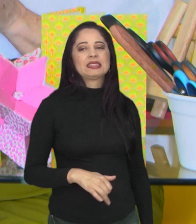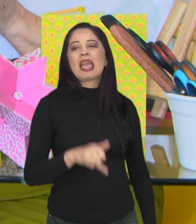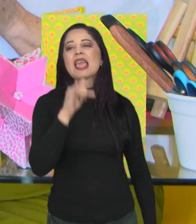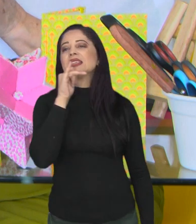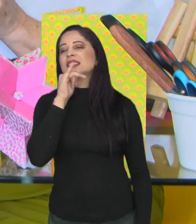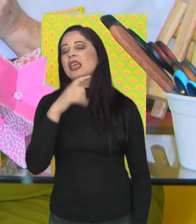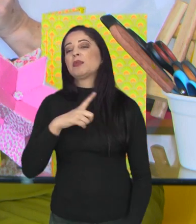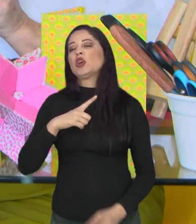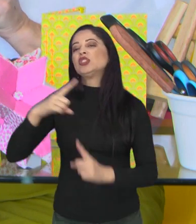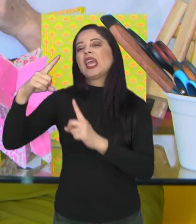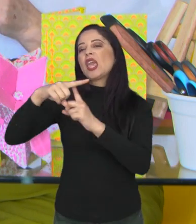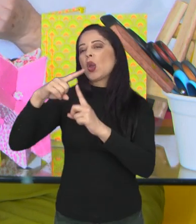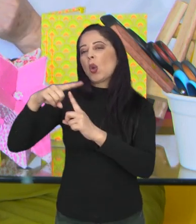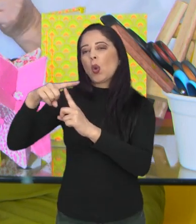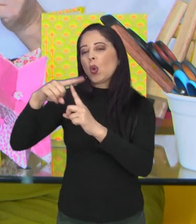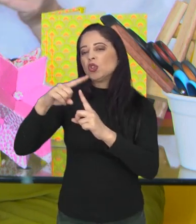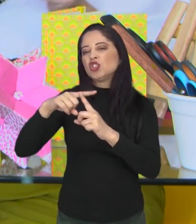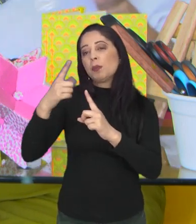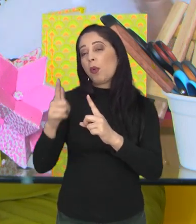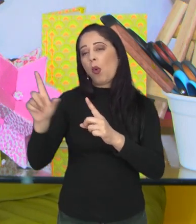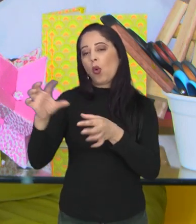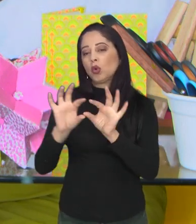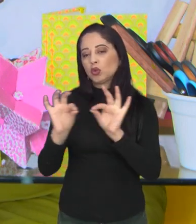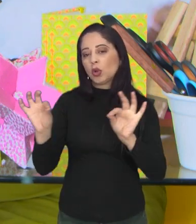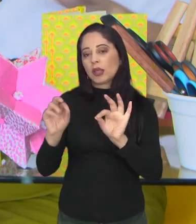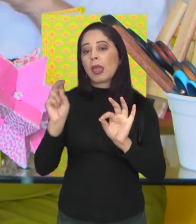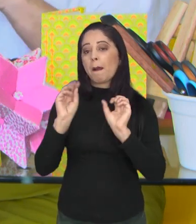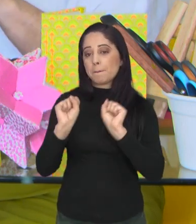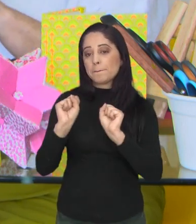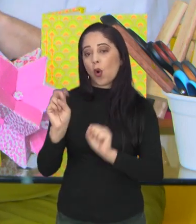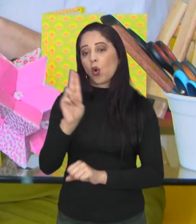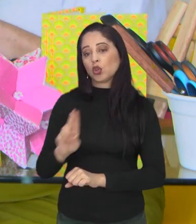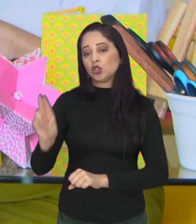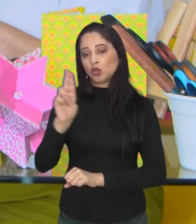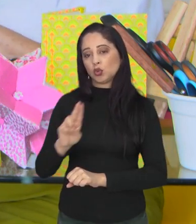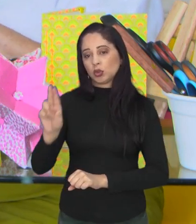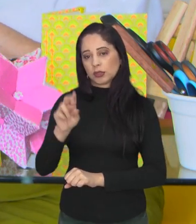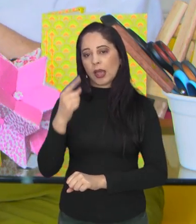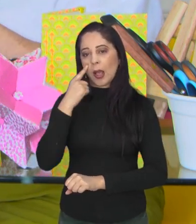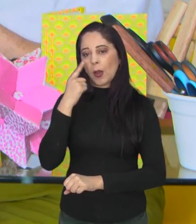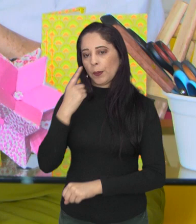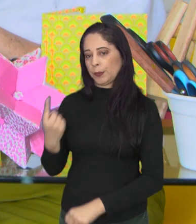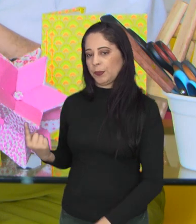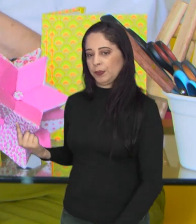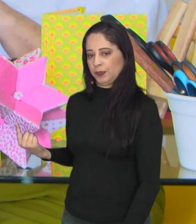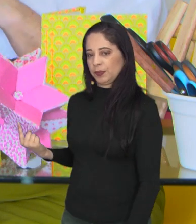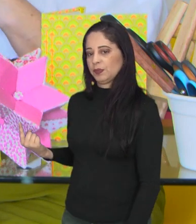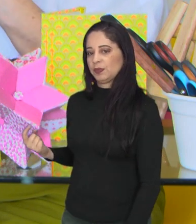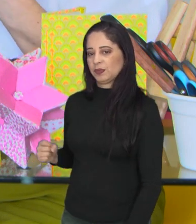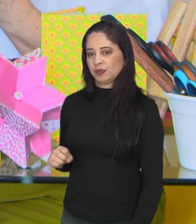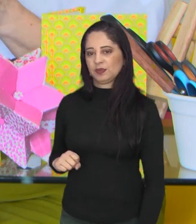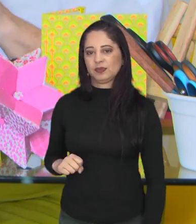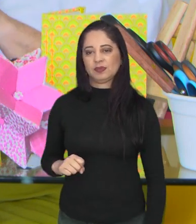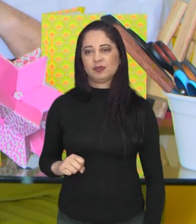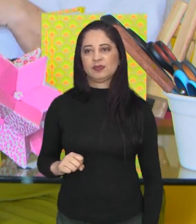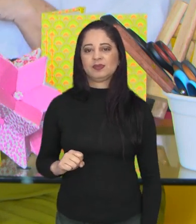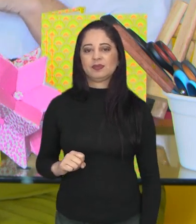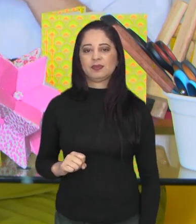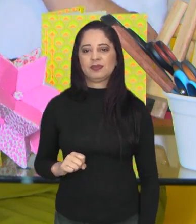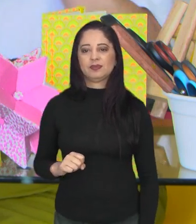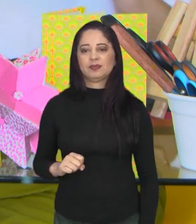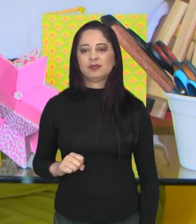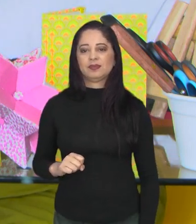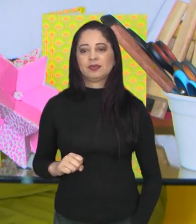de bordado eu queria utilizar pode pode aí a gente passa a linha nessa cera de abelha e utiliza minha